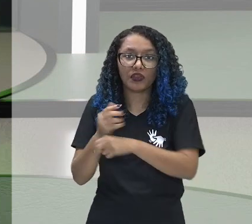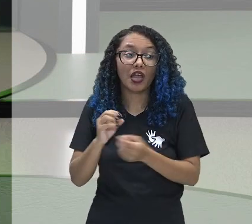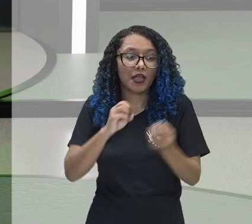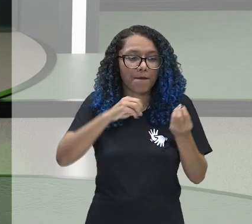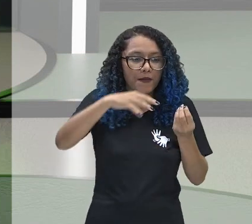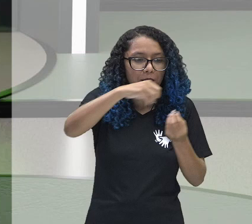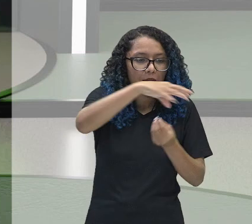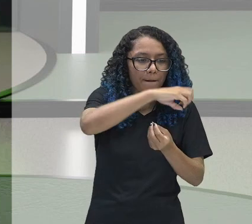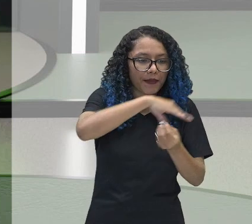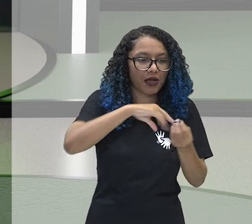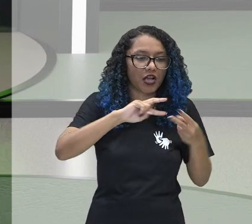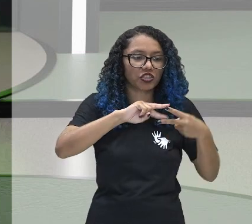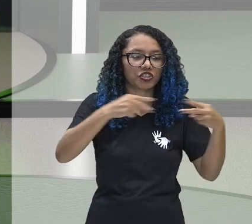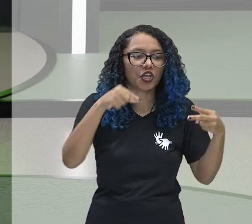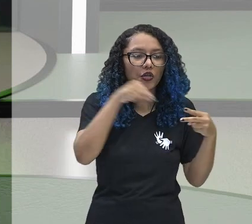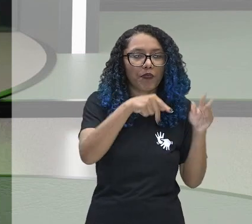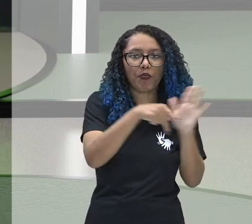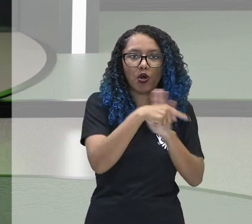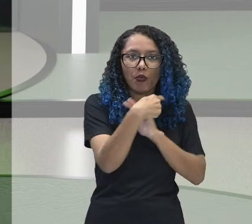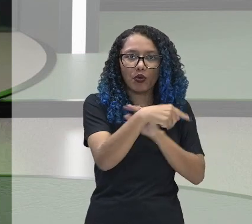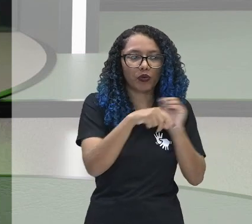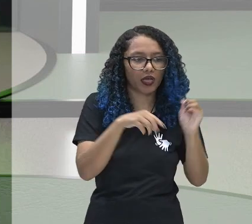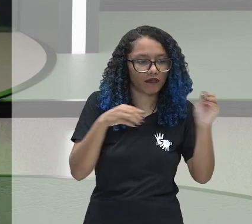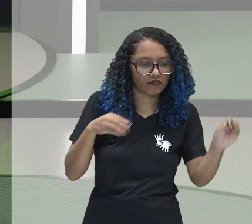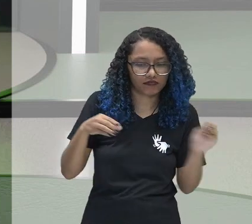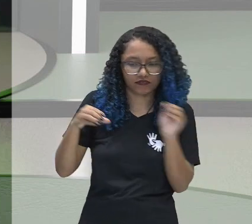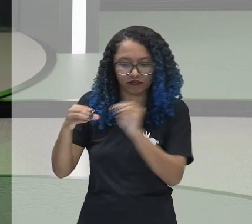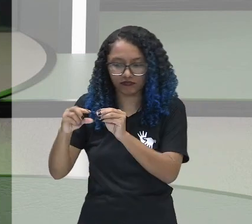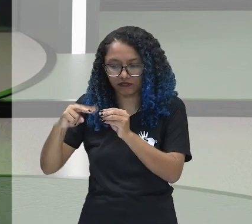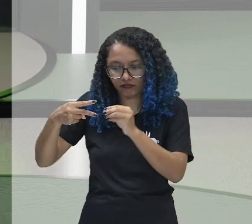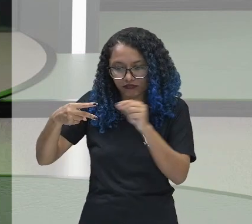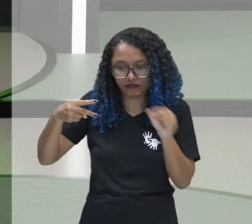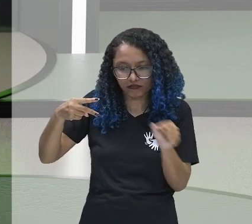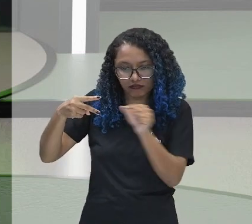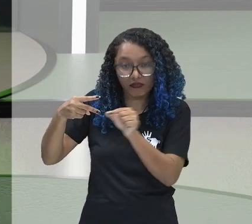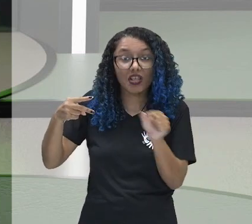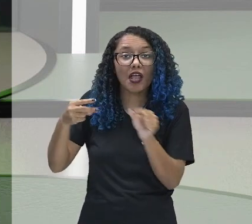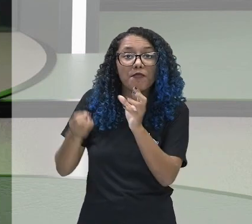cogumelo nela, e ela acabou produzindo uma substância que a tornou